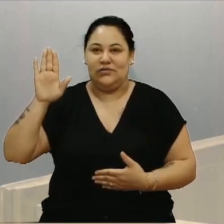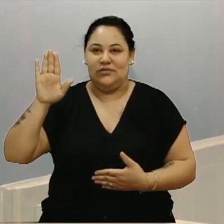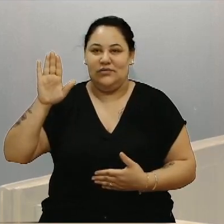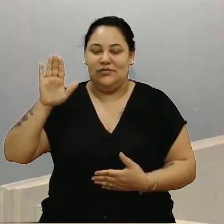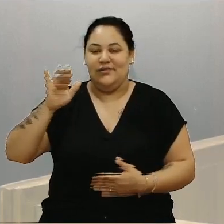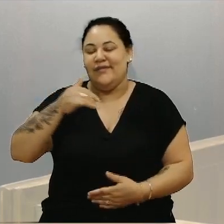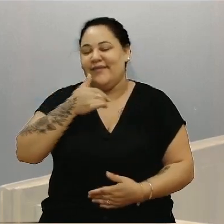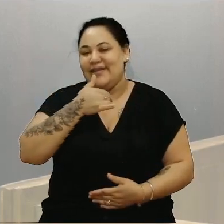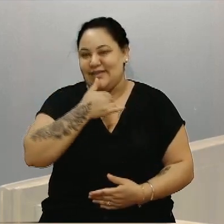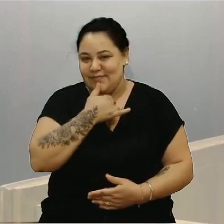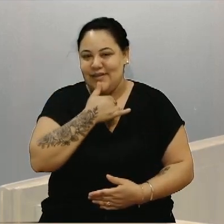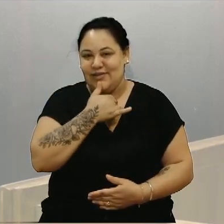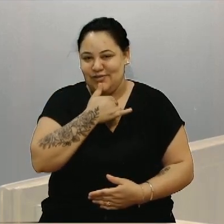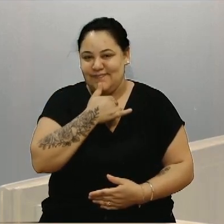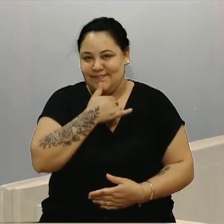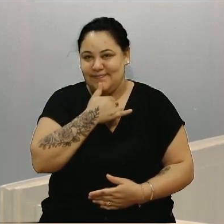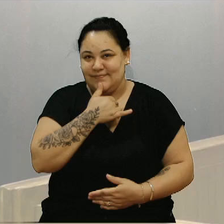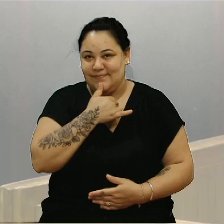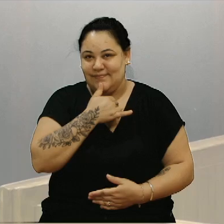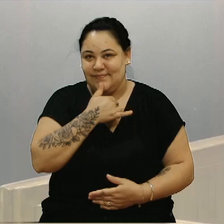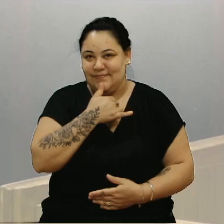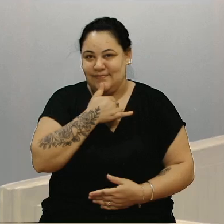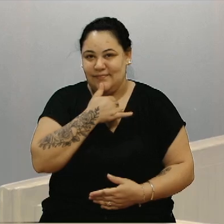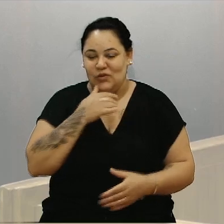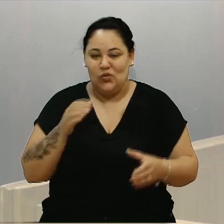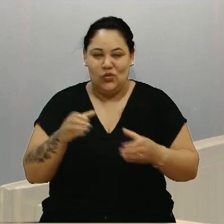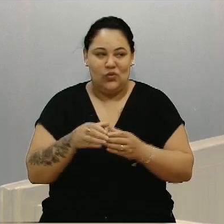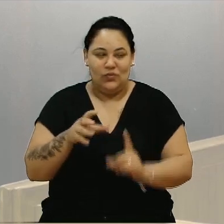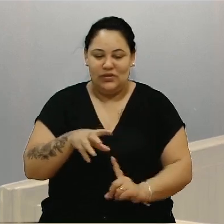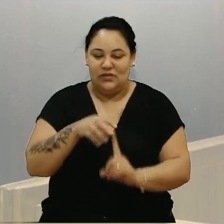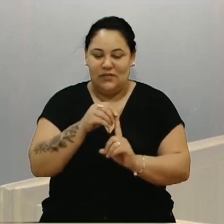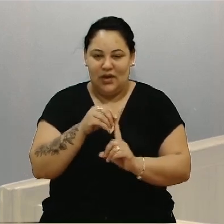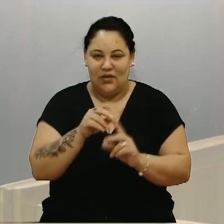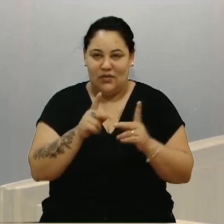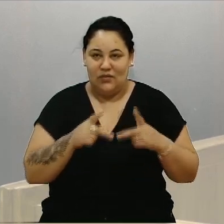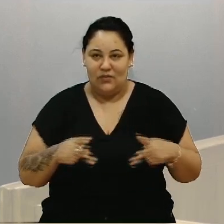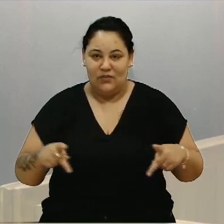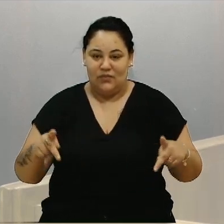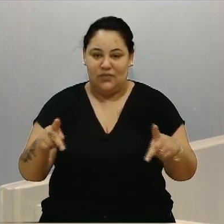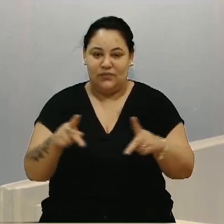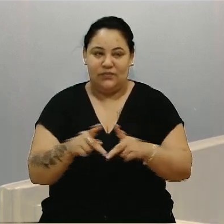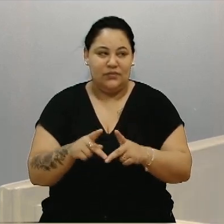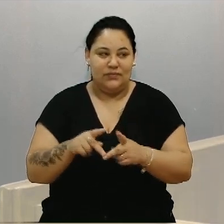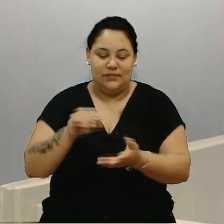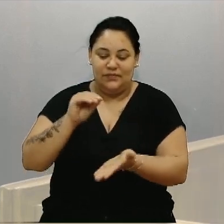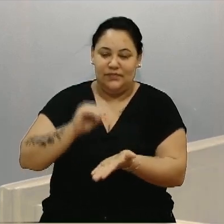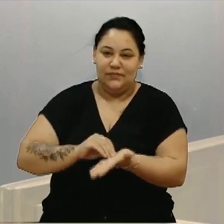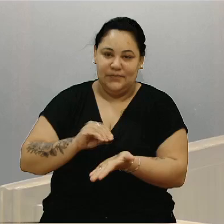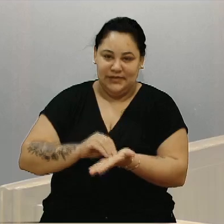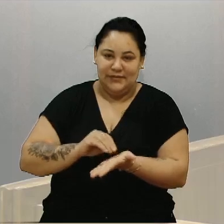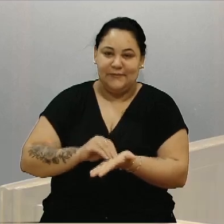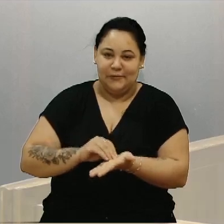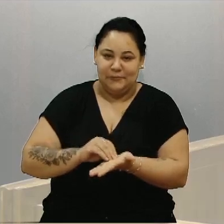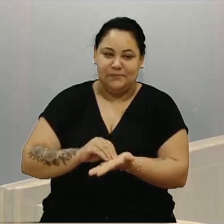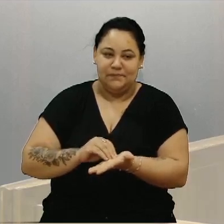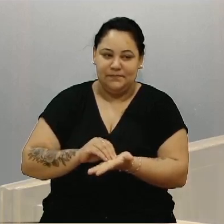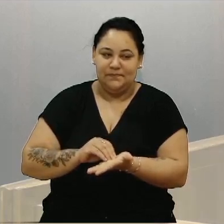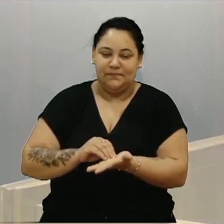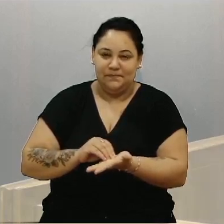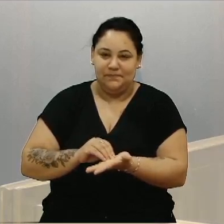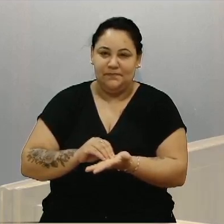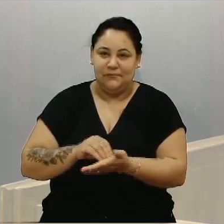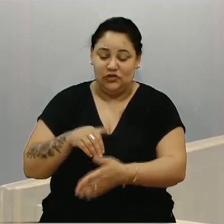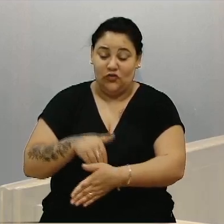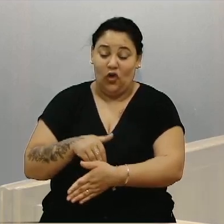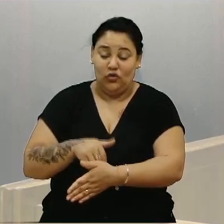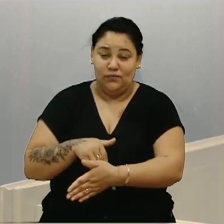mais concentrado a população é na abstenção. Eu acho que isso deixa uma reflexão